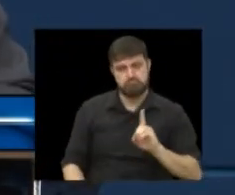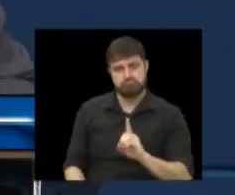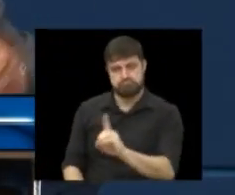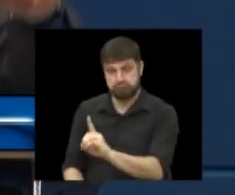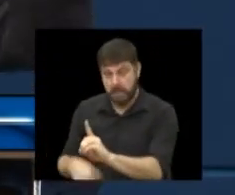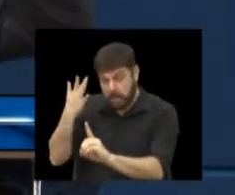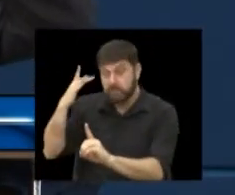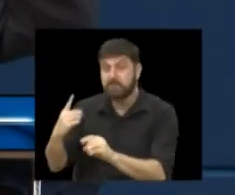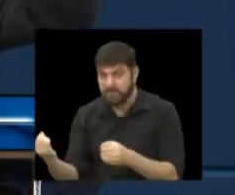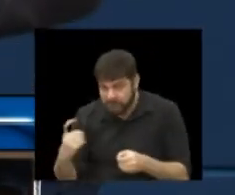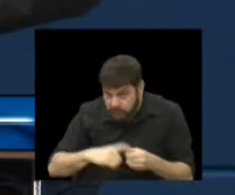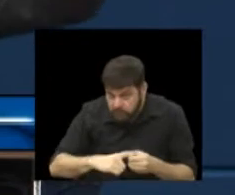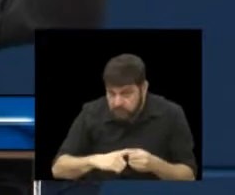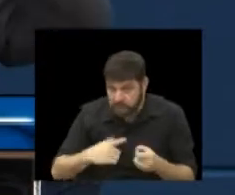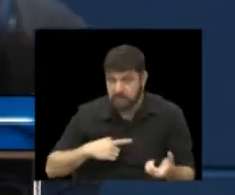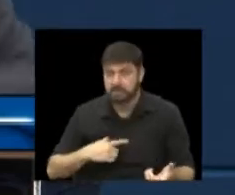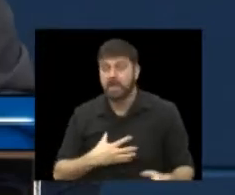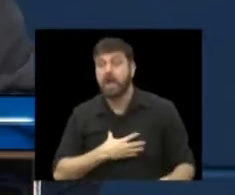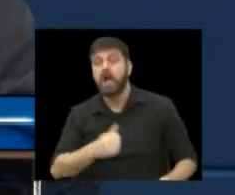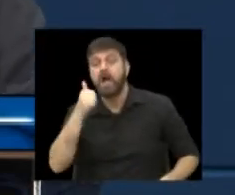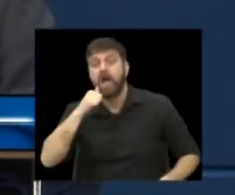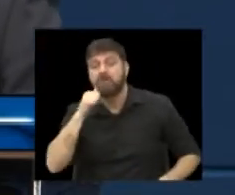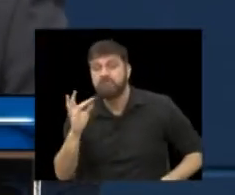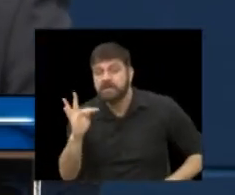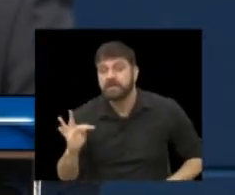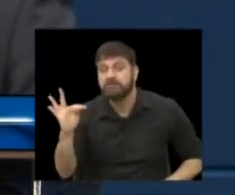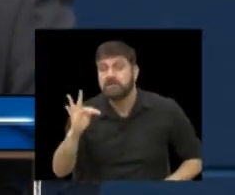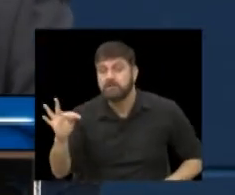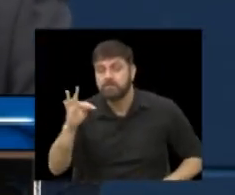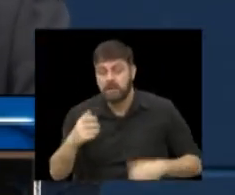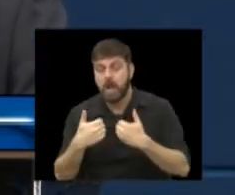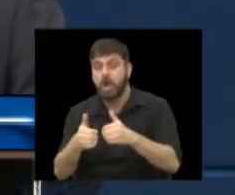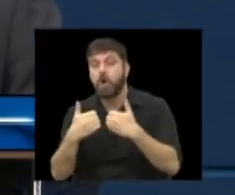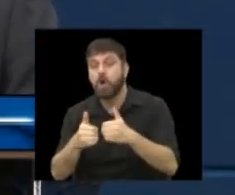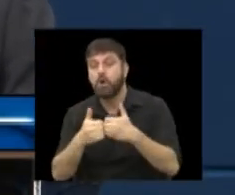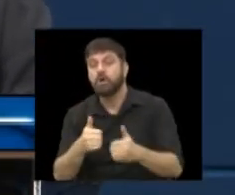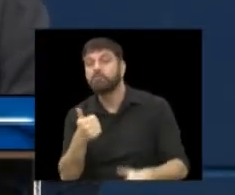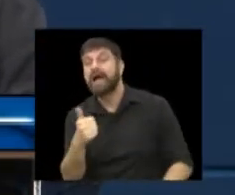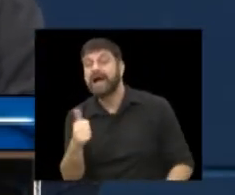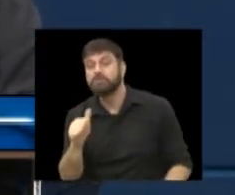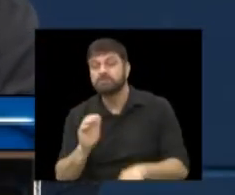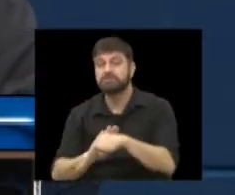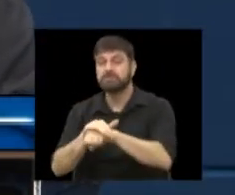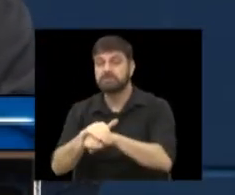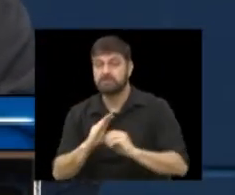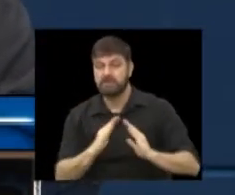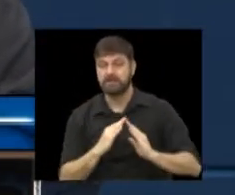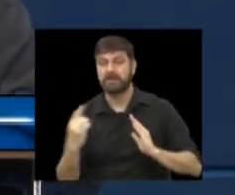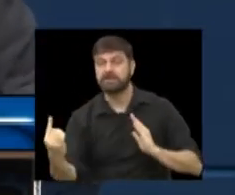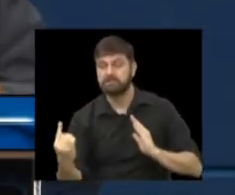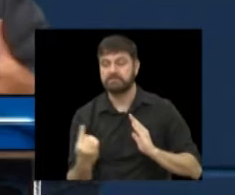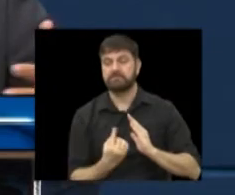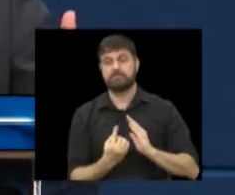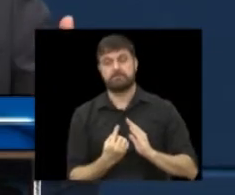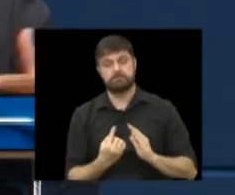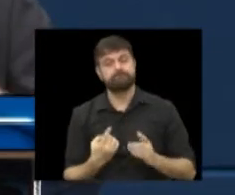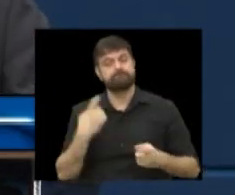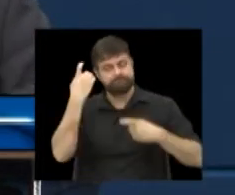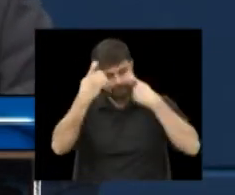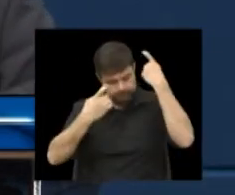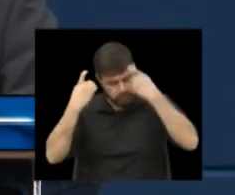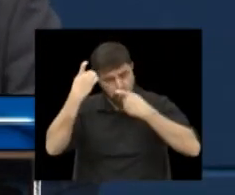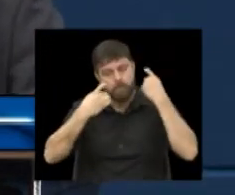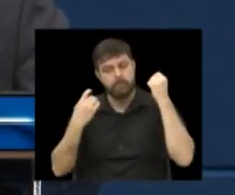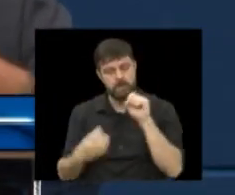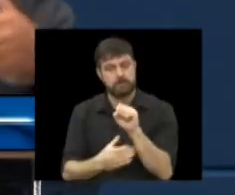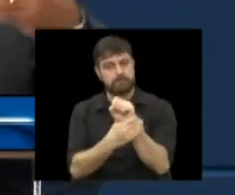a preocupação com a filha que está fazendo faculdade, que pega o ônibus 11 horas da noite para voltar para casa. Então, é um assunto